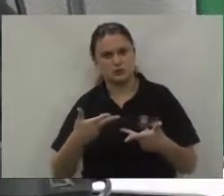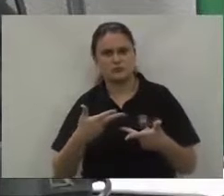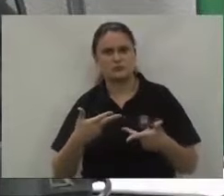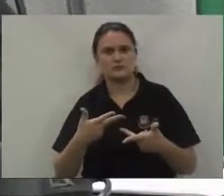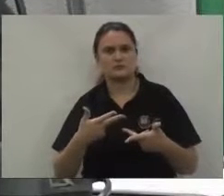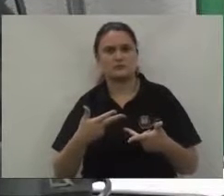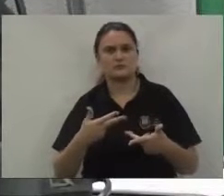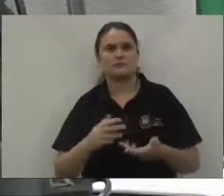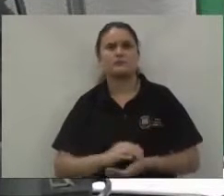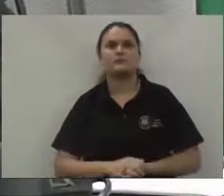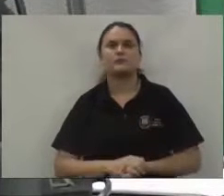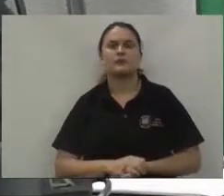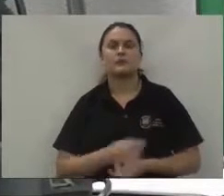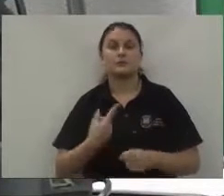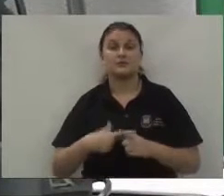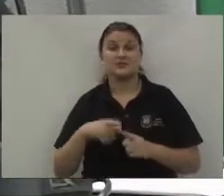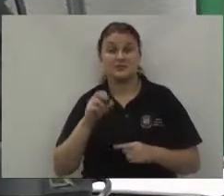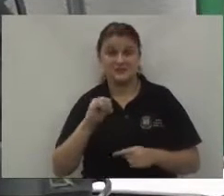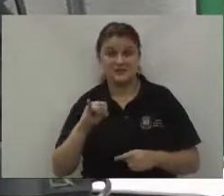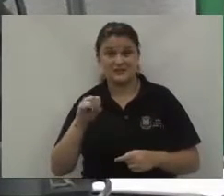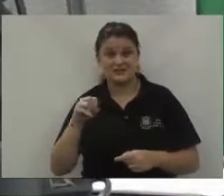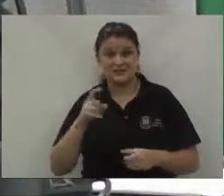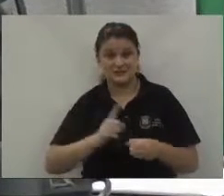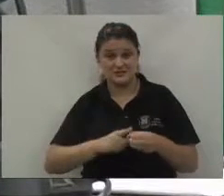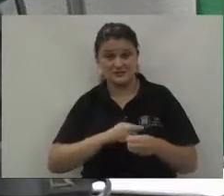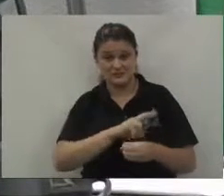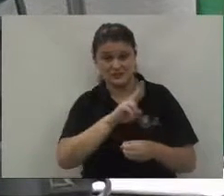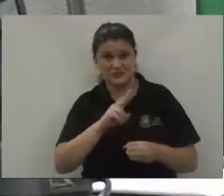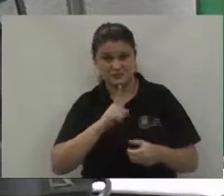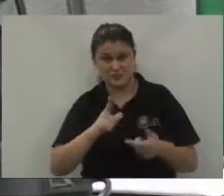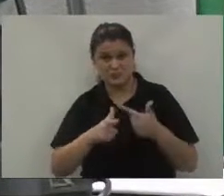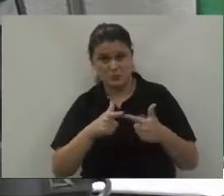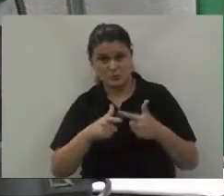estas demandas de União da Vitória que devem ser